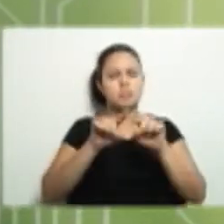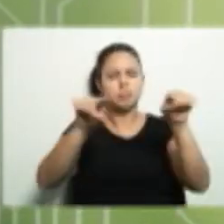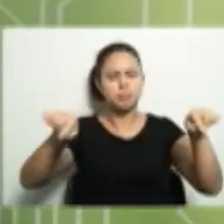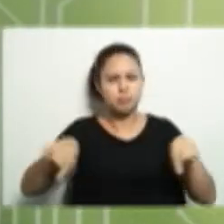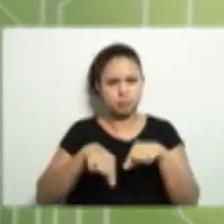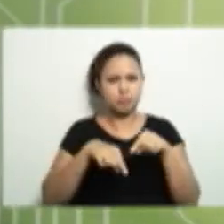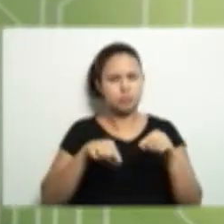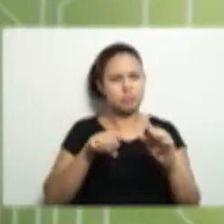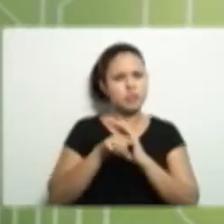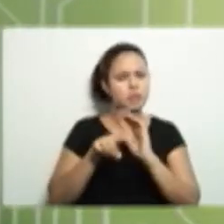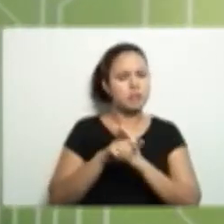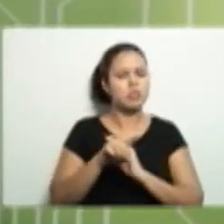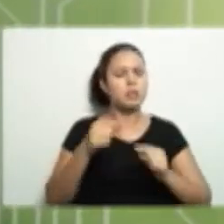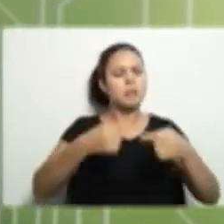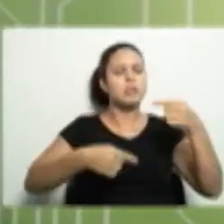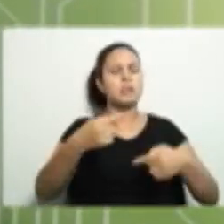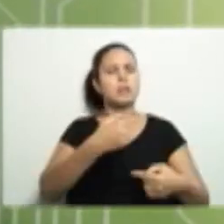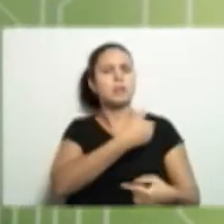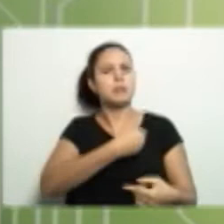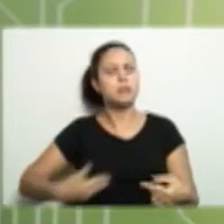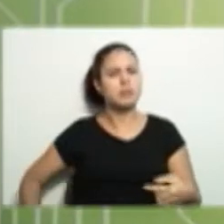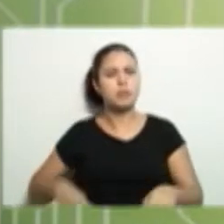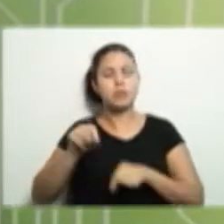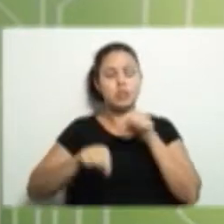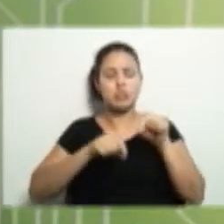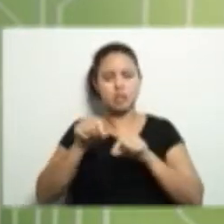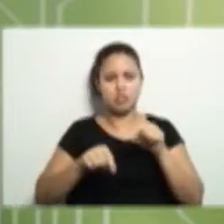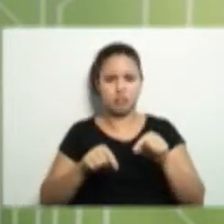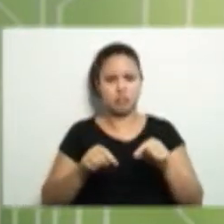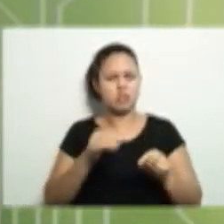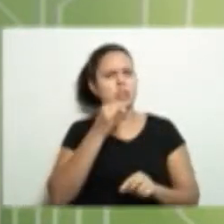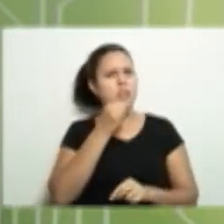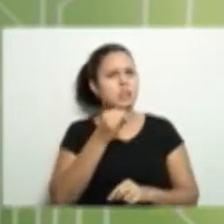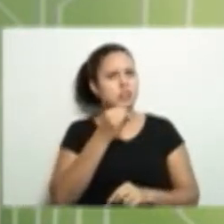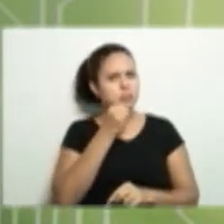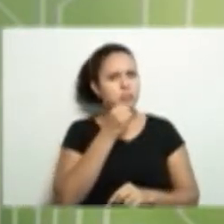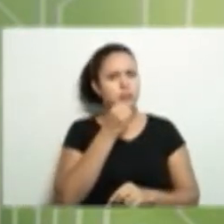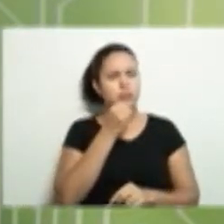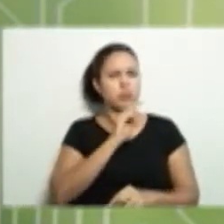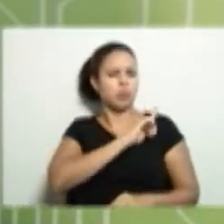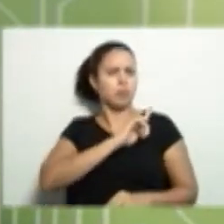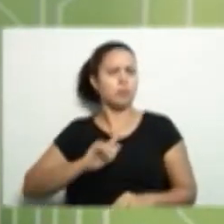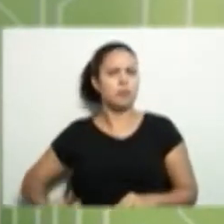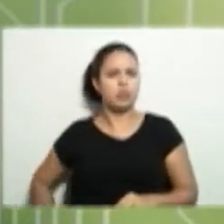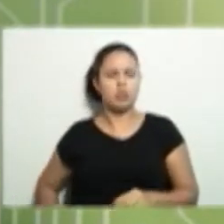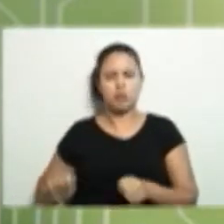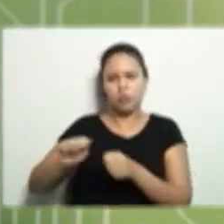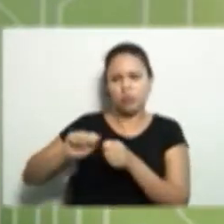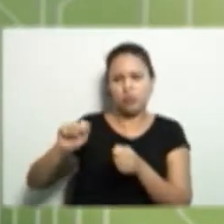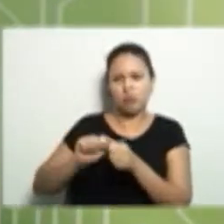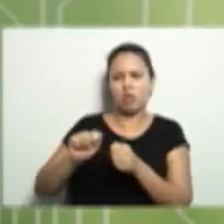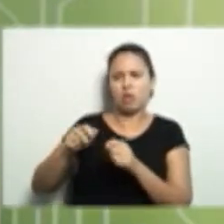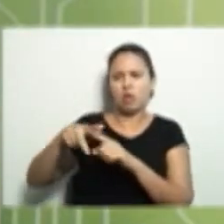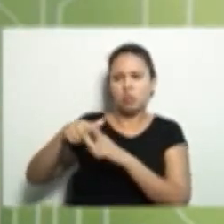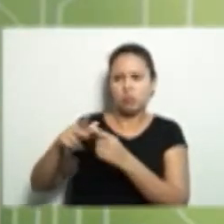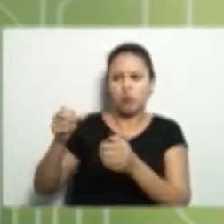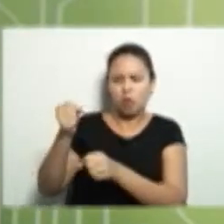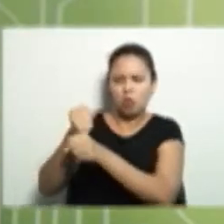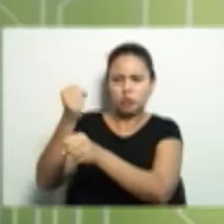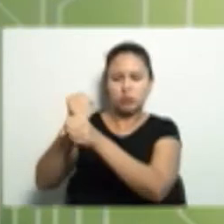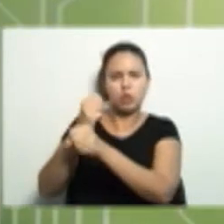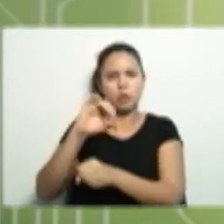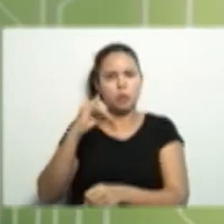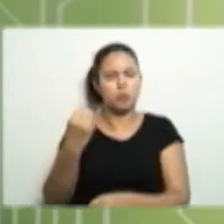muito a resposta assim, política pública, aí vem alguns exemplos de ações do governo. Quando o governo faz uma obra, por exemplo, uma usina